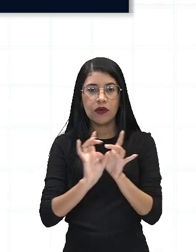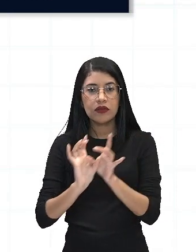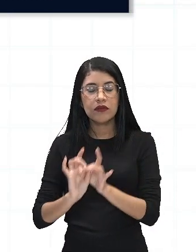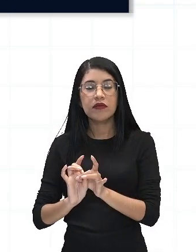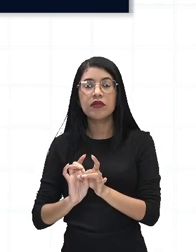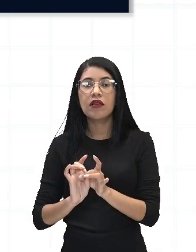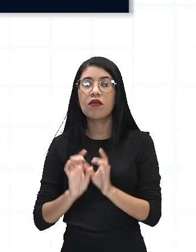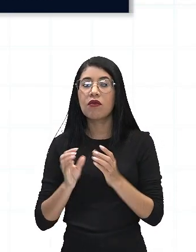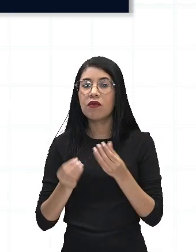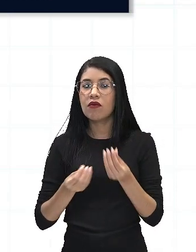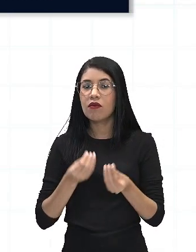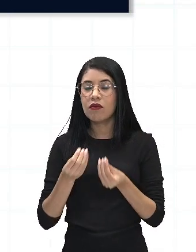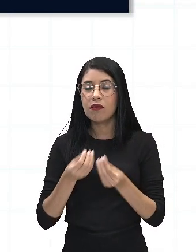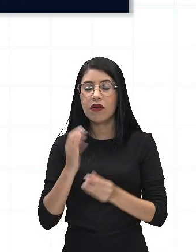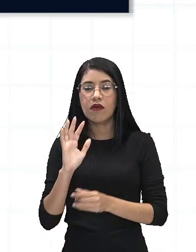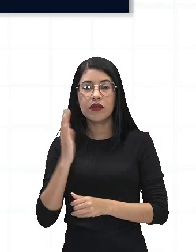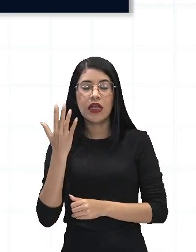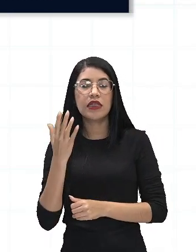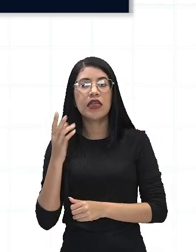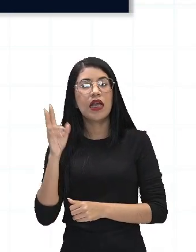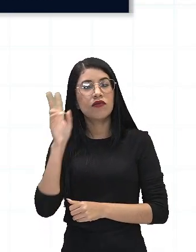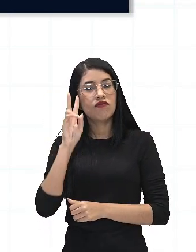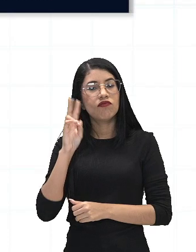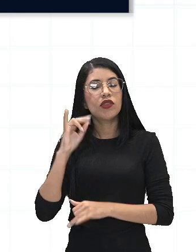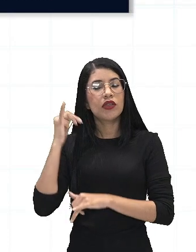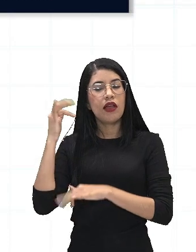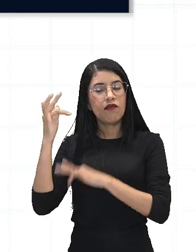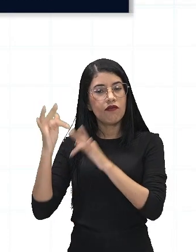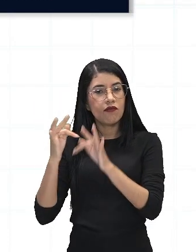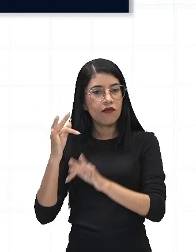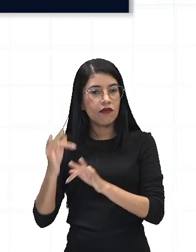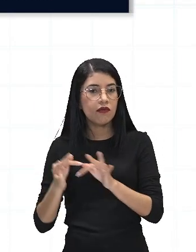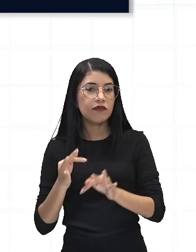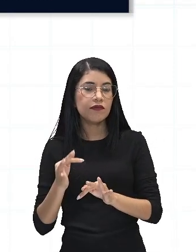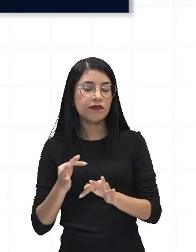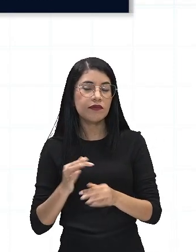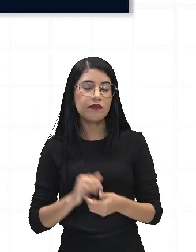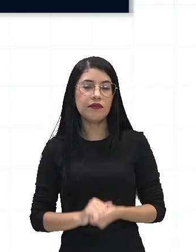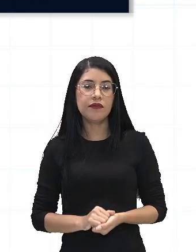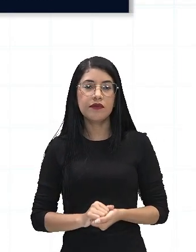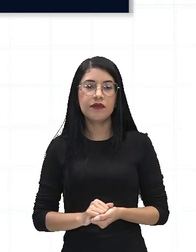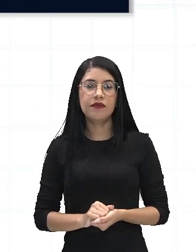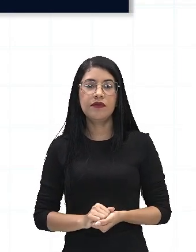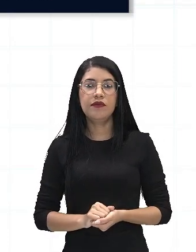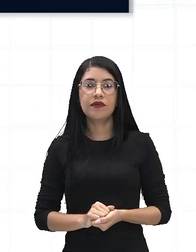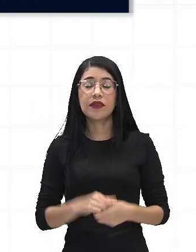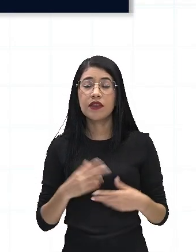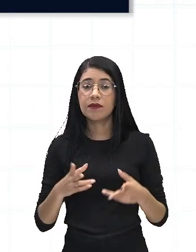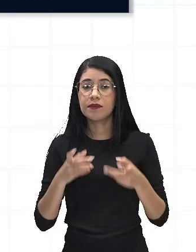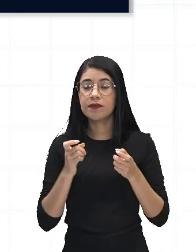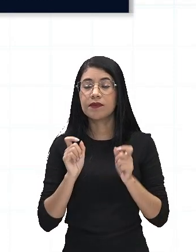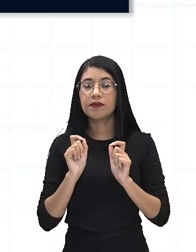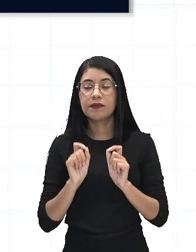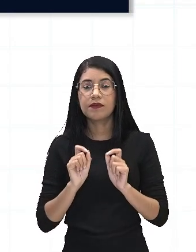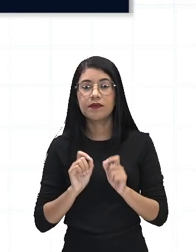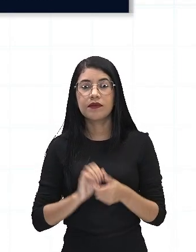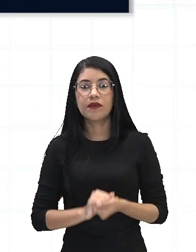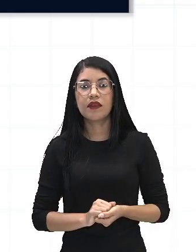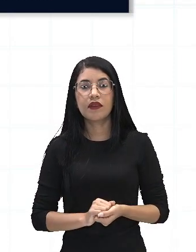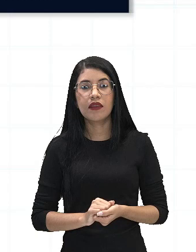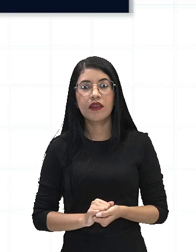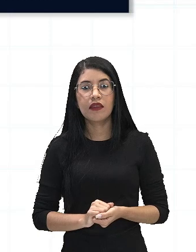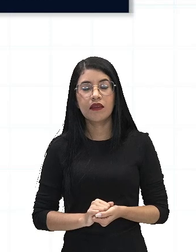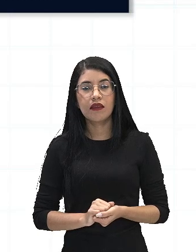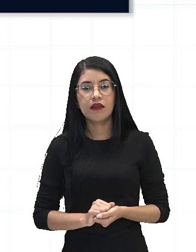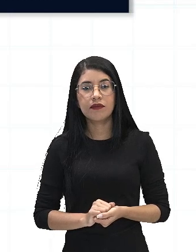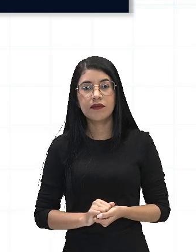como as histórias do folclore brasileiro são vistas, certo? Então percebam que aí nós temos, em meio